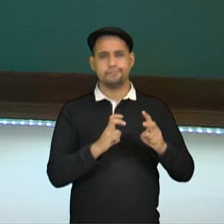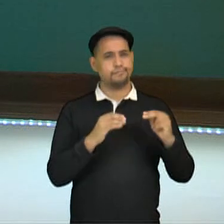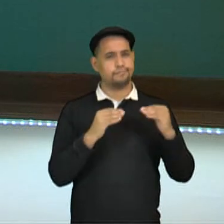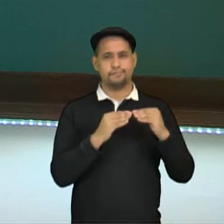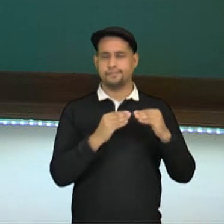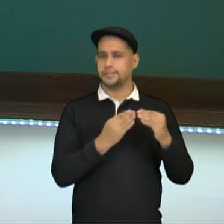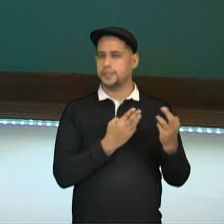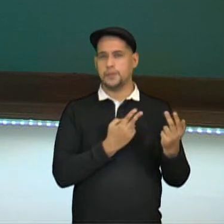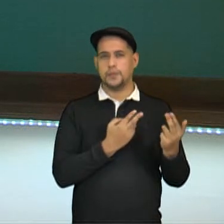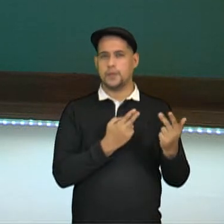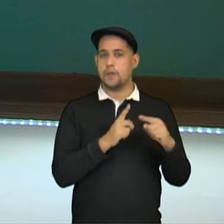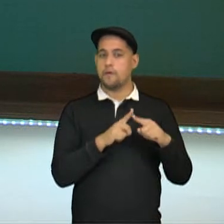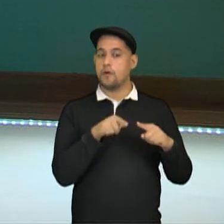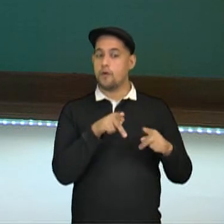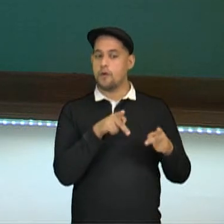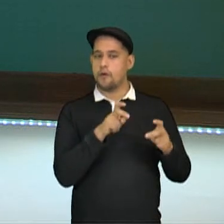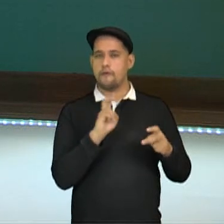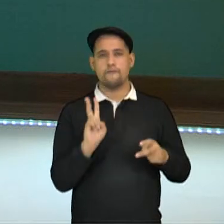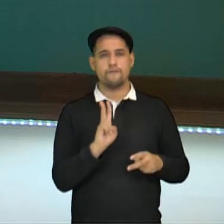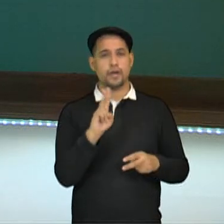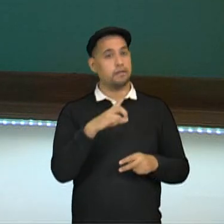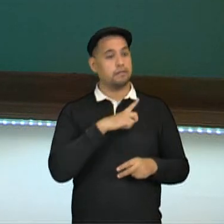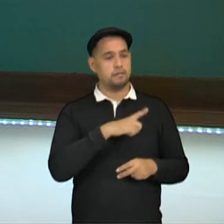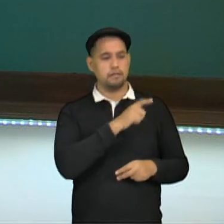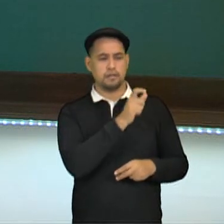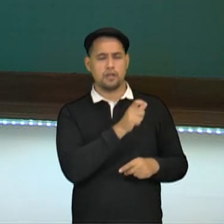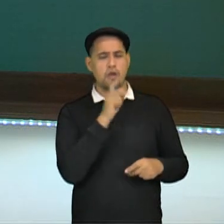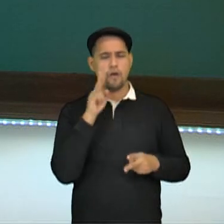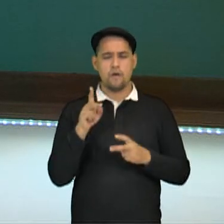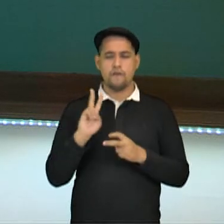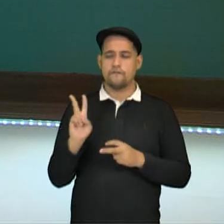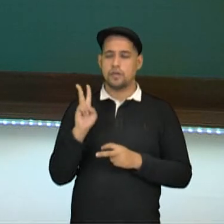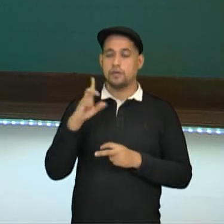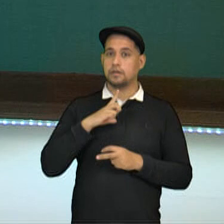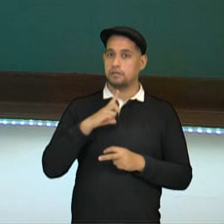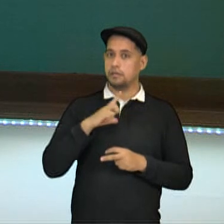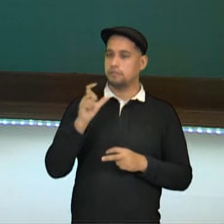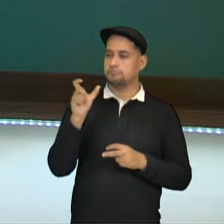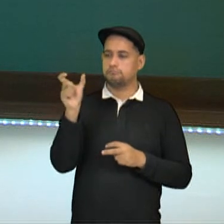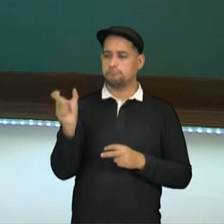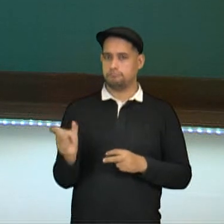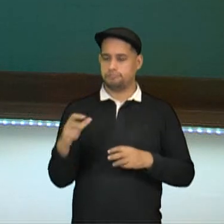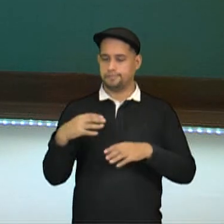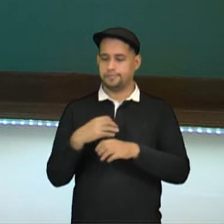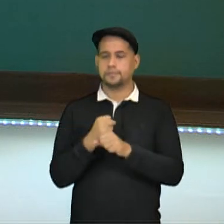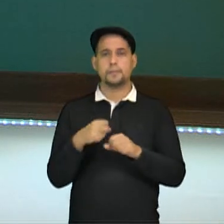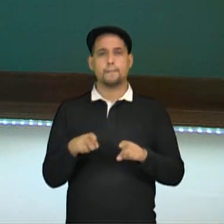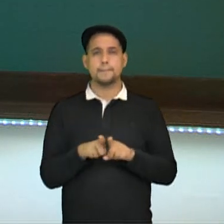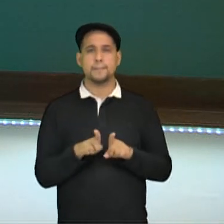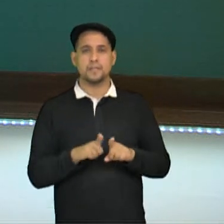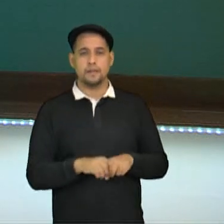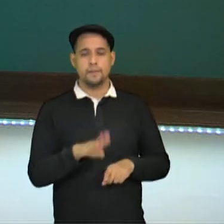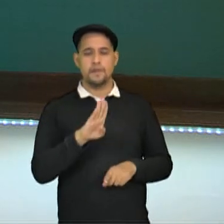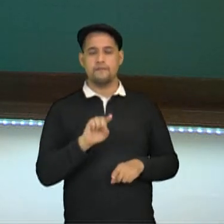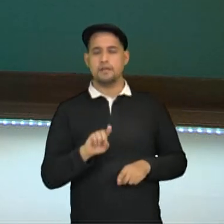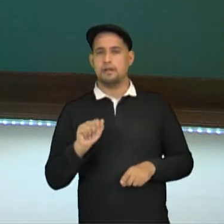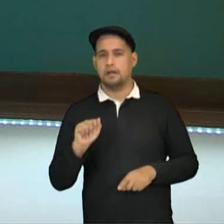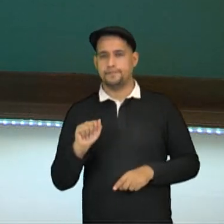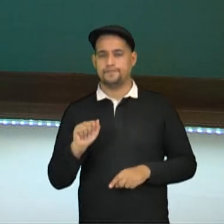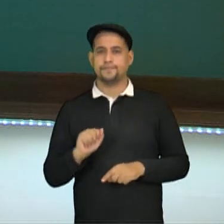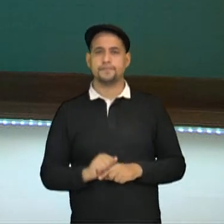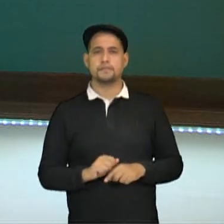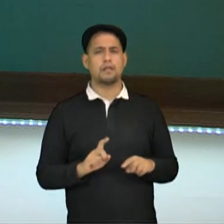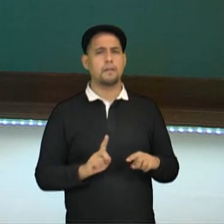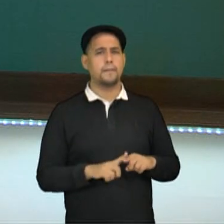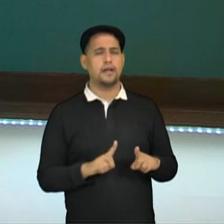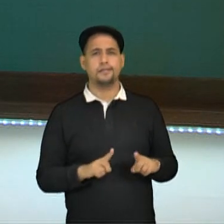são iguais, né? Olha os valores que eu tenho aqui e olha os valores que eu tenho na multiplicação de B vezes A. Tá?